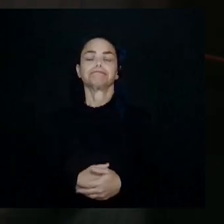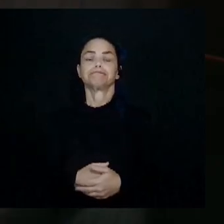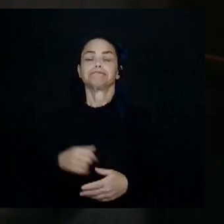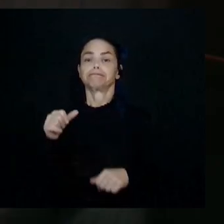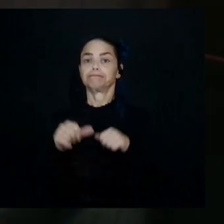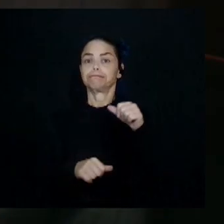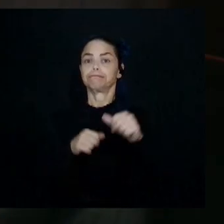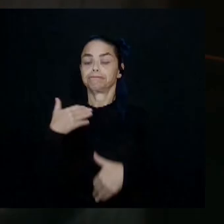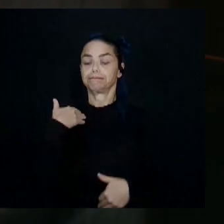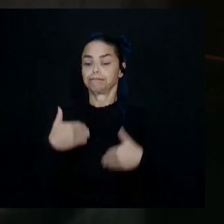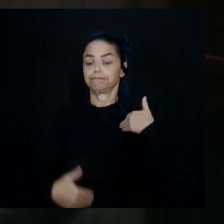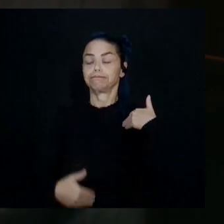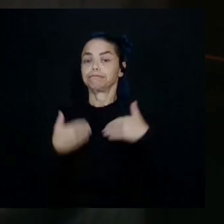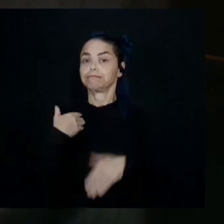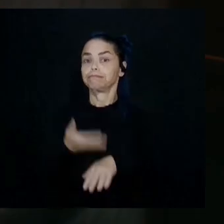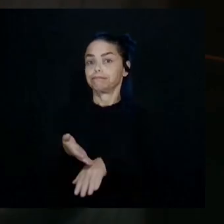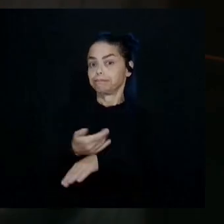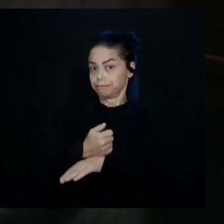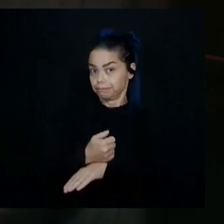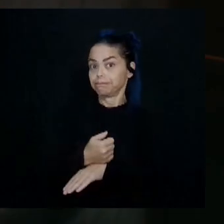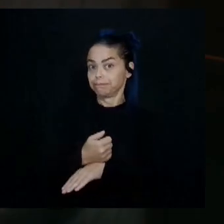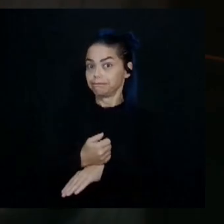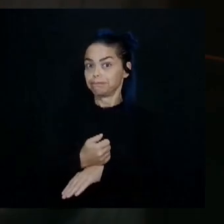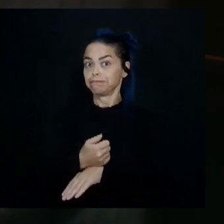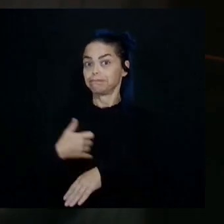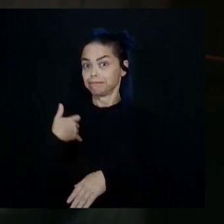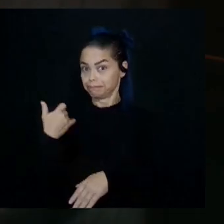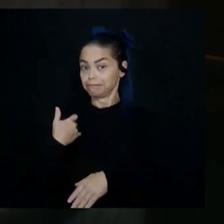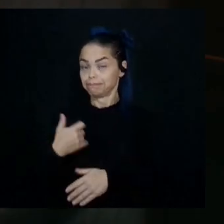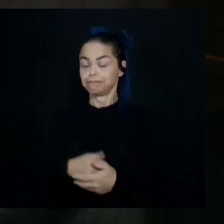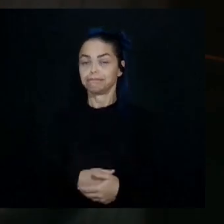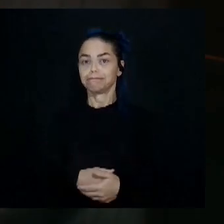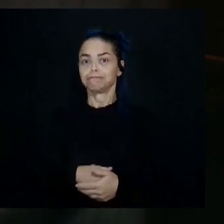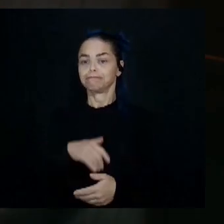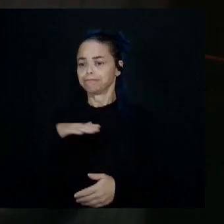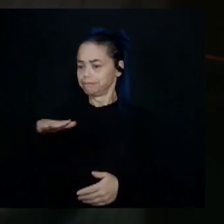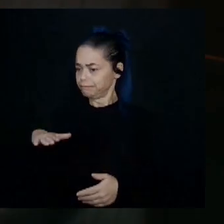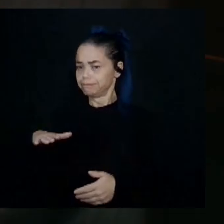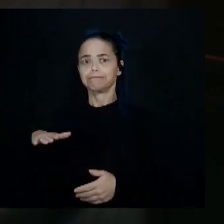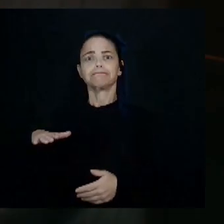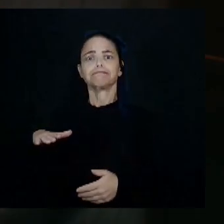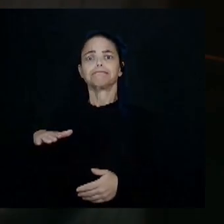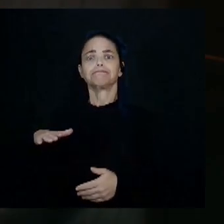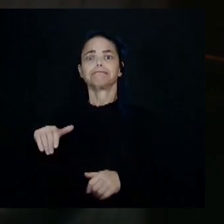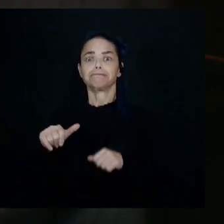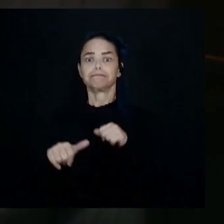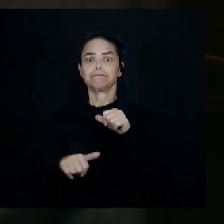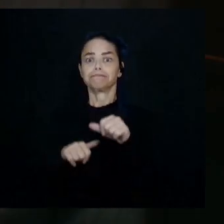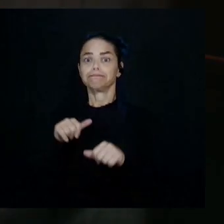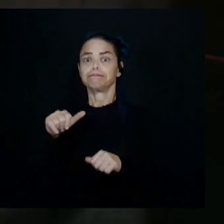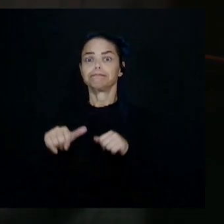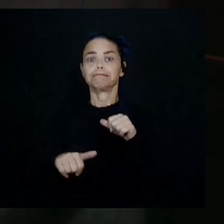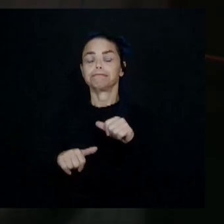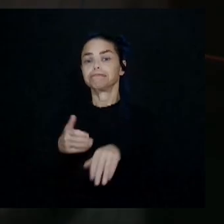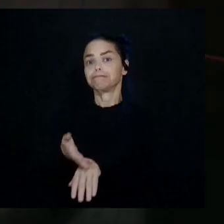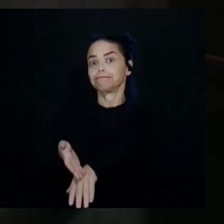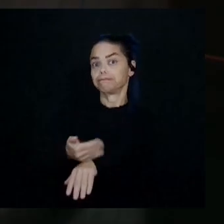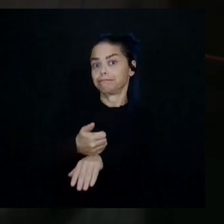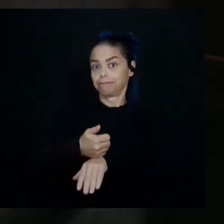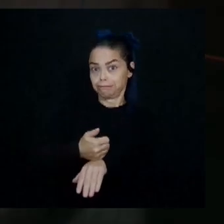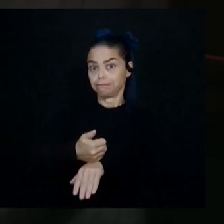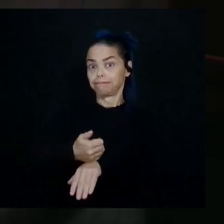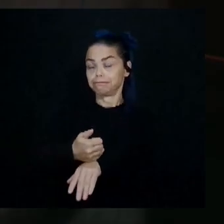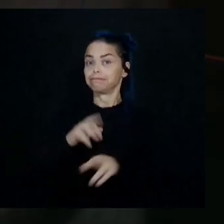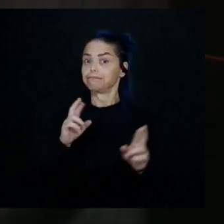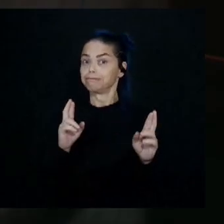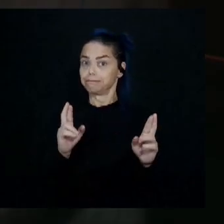Você já parou para pensar no que acontece quando o corpo de uma criança começa a se transformar antes do tempo esperado?